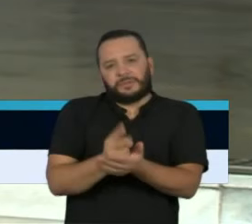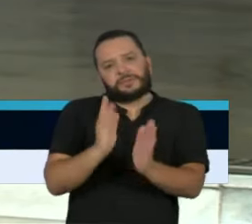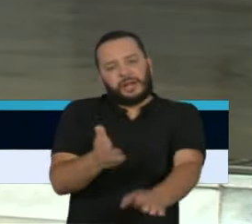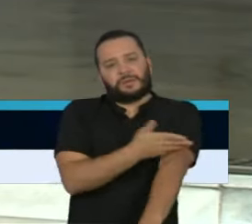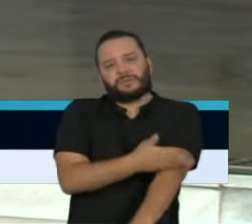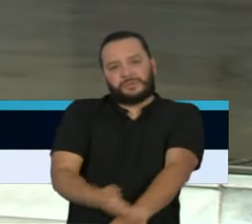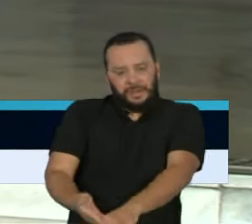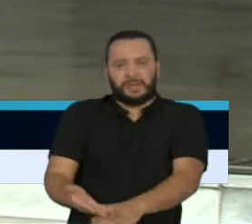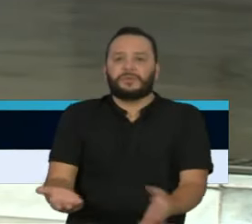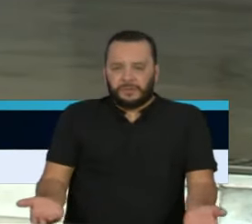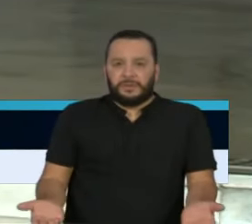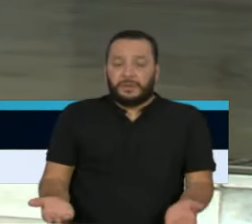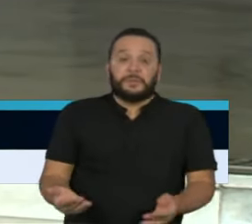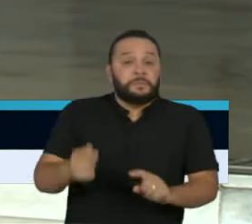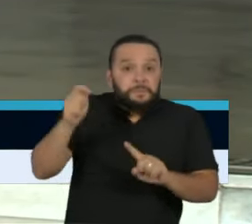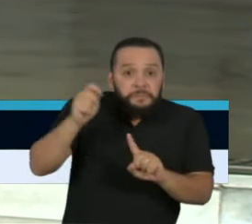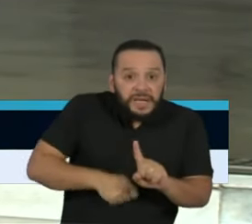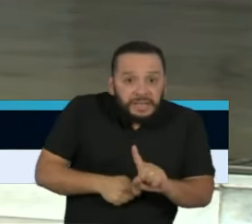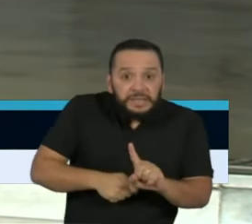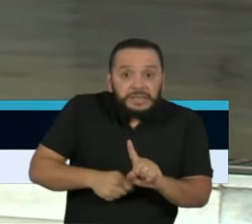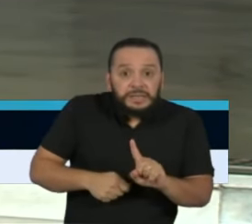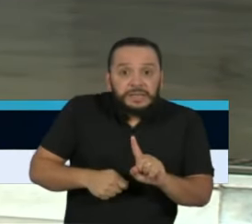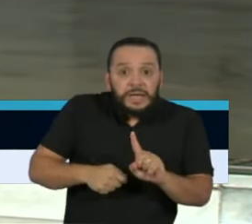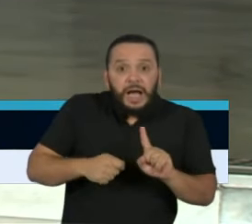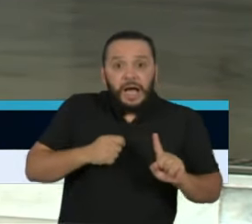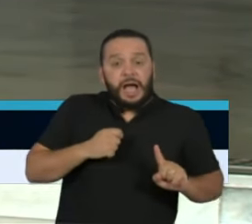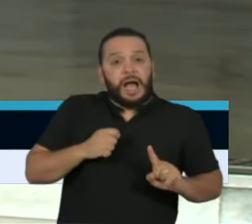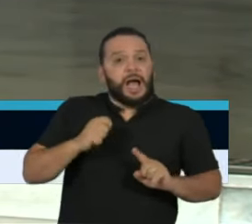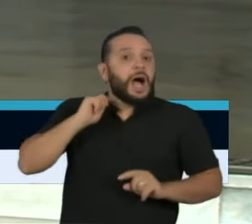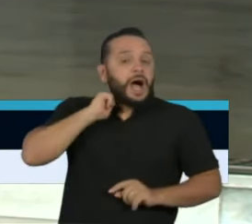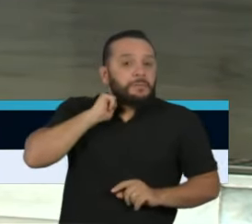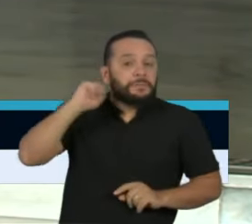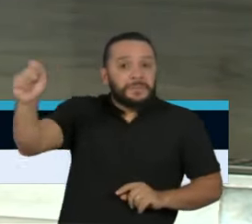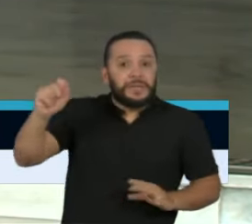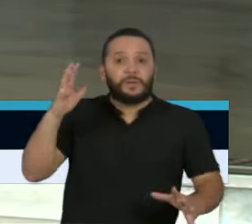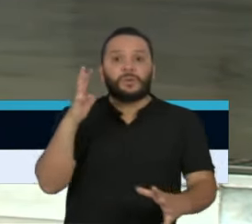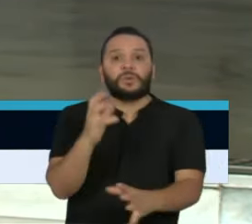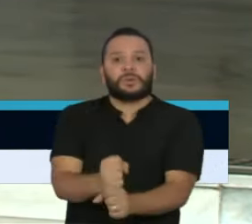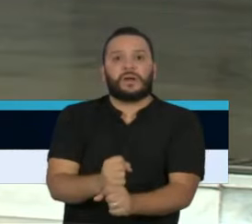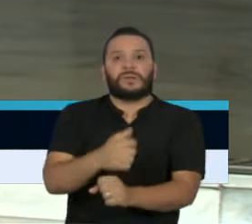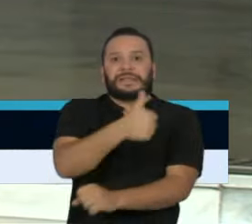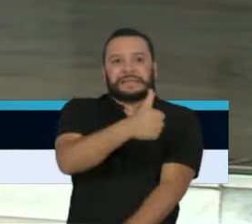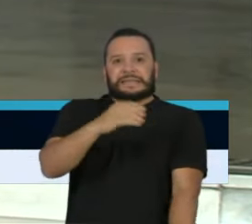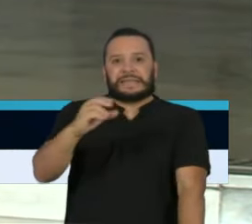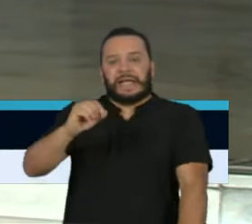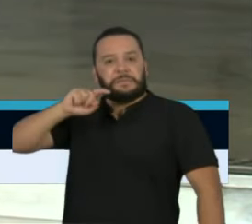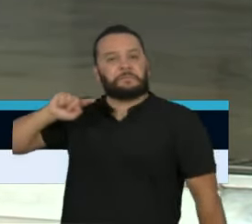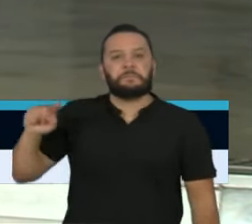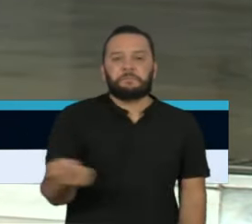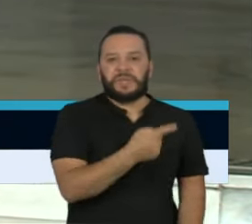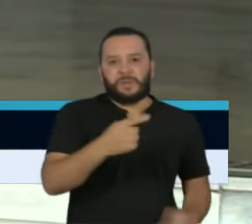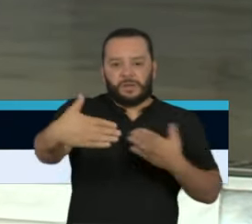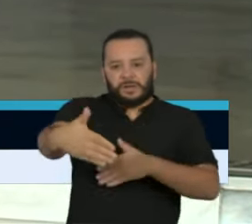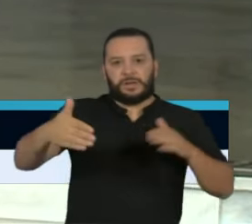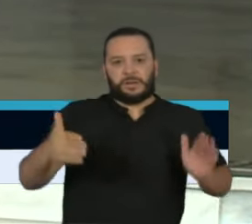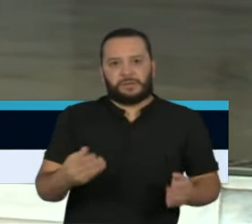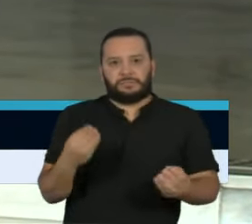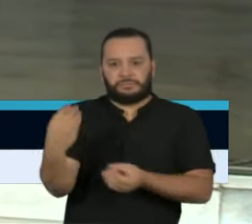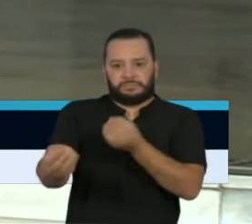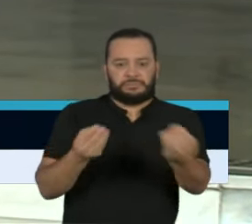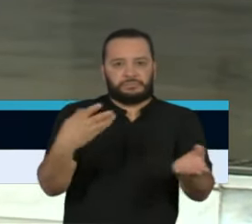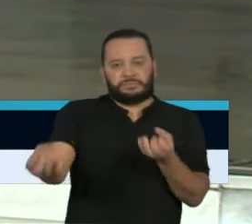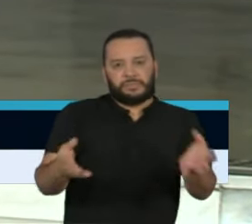esse mês de abril, nós vamos chegar a 100 mil cestas básicas distribuídas em comunidades carentes aqui na